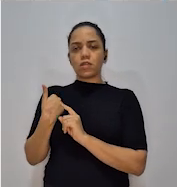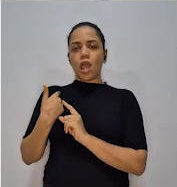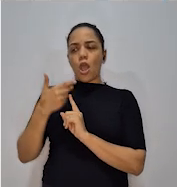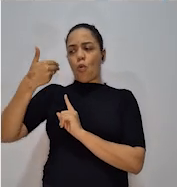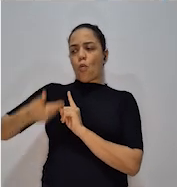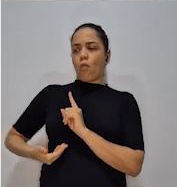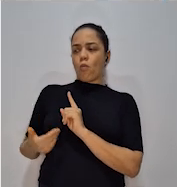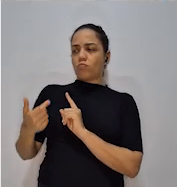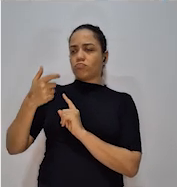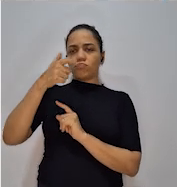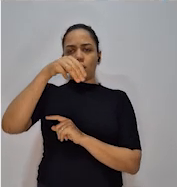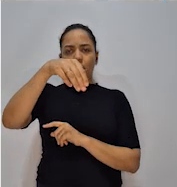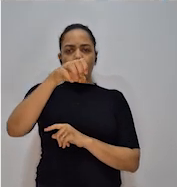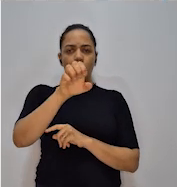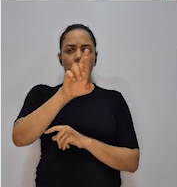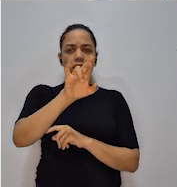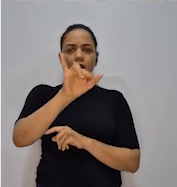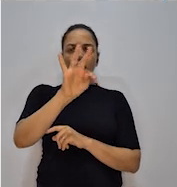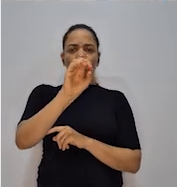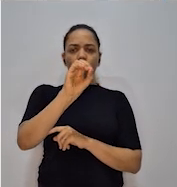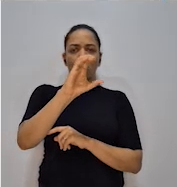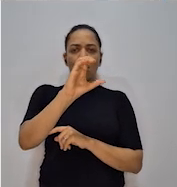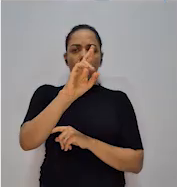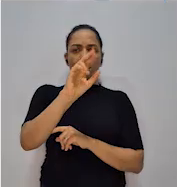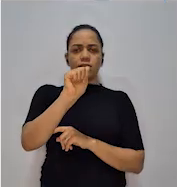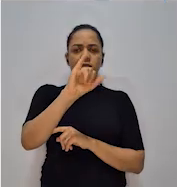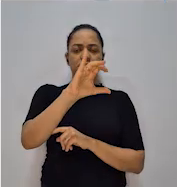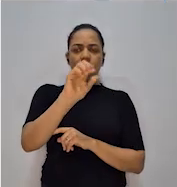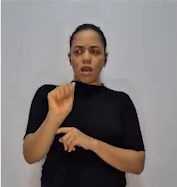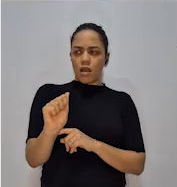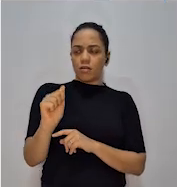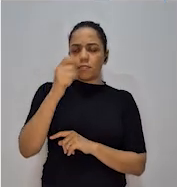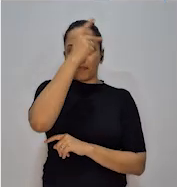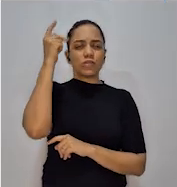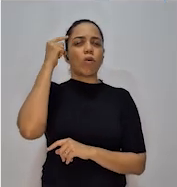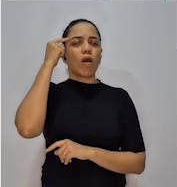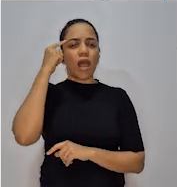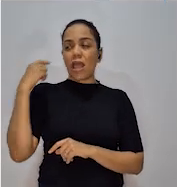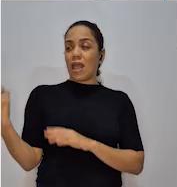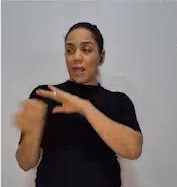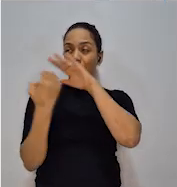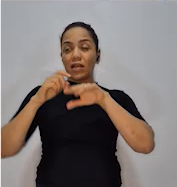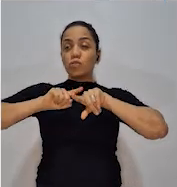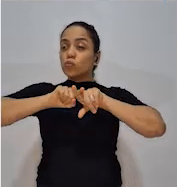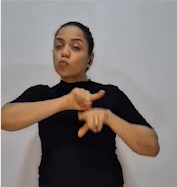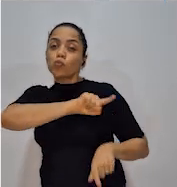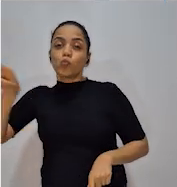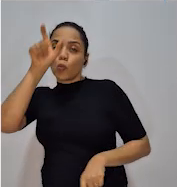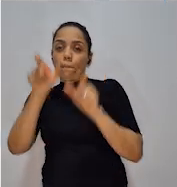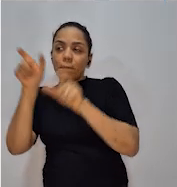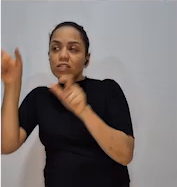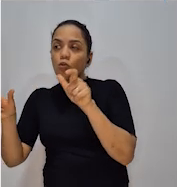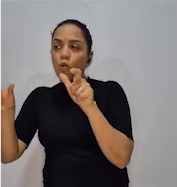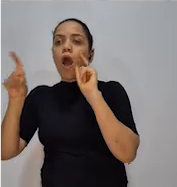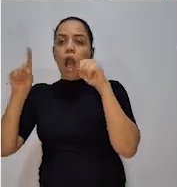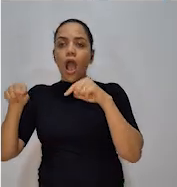crença de que as pessoas partem do mesmo ponto para prosperarem nas organizações. A gente sabe que não é assim. As mulheres, as pessoas com deficiência,